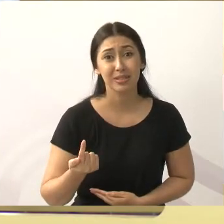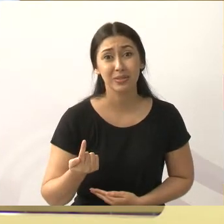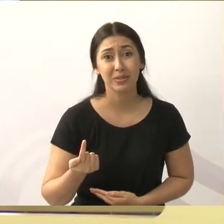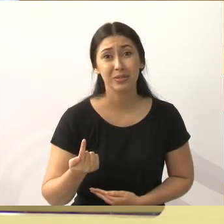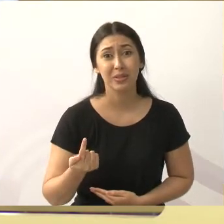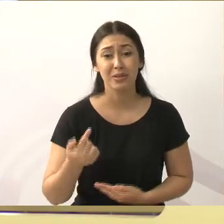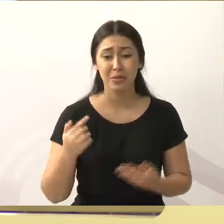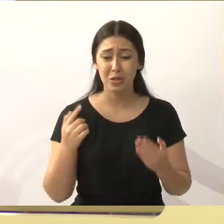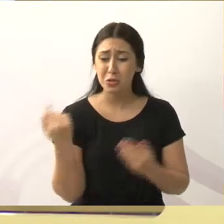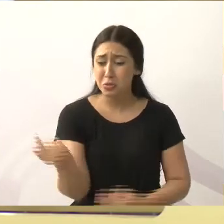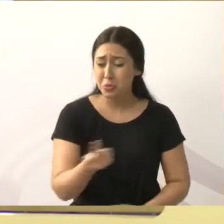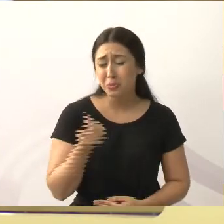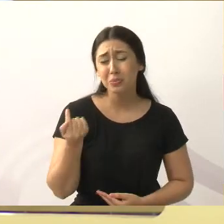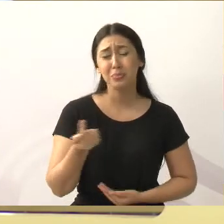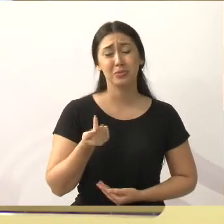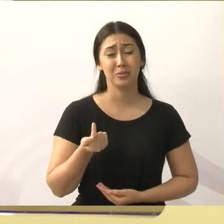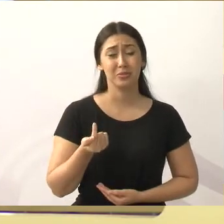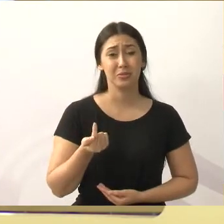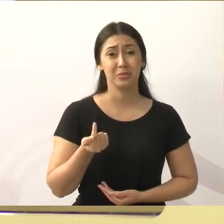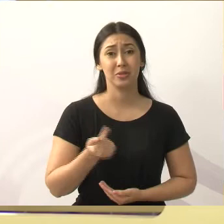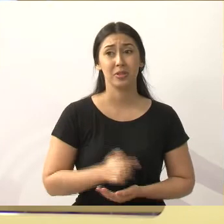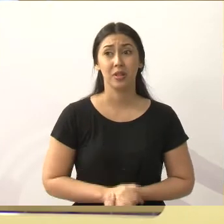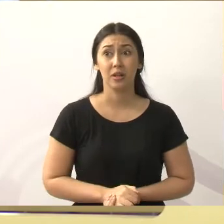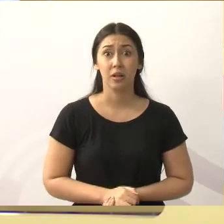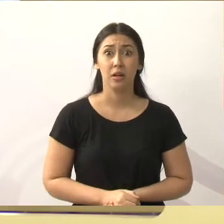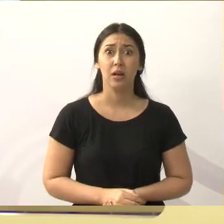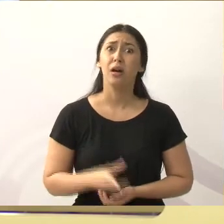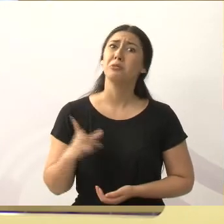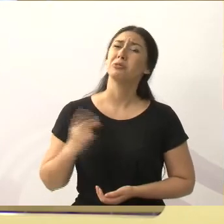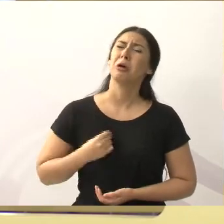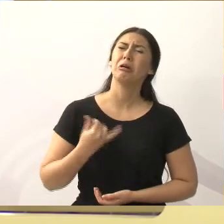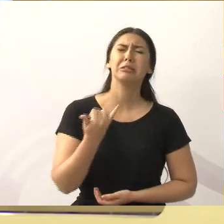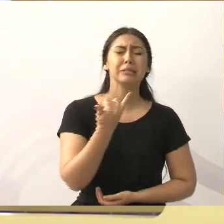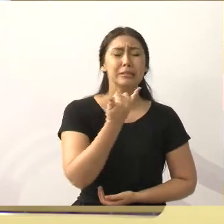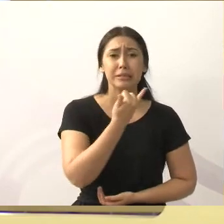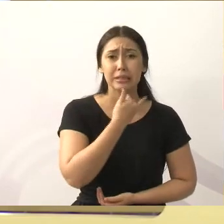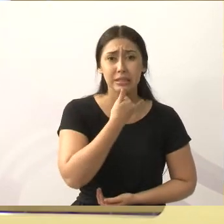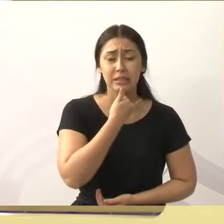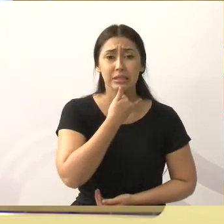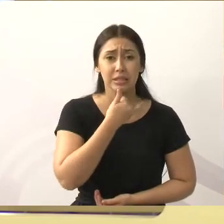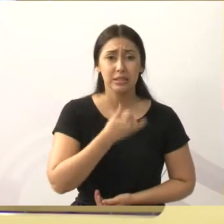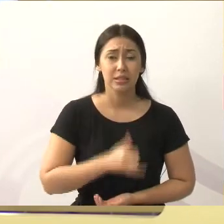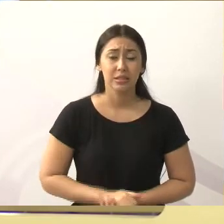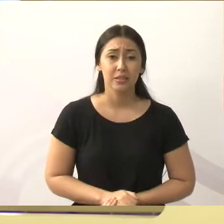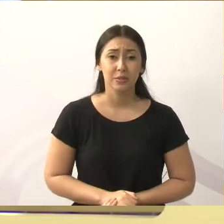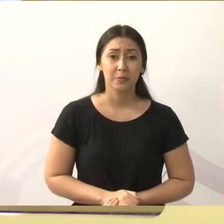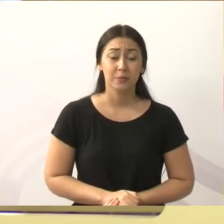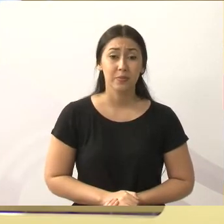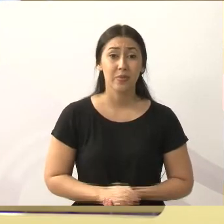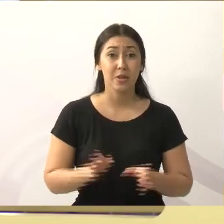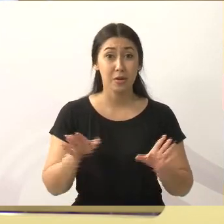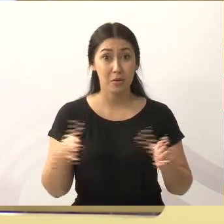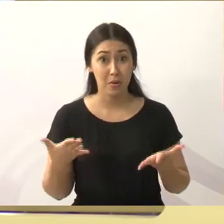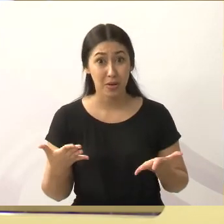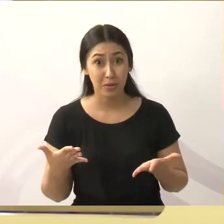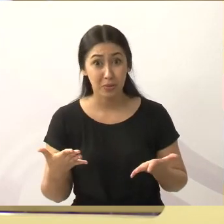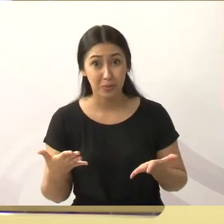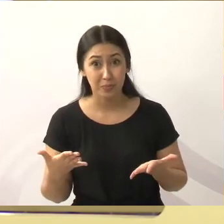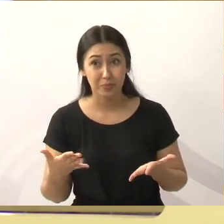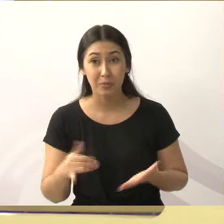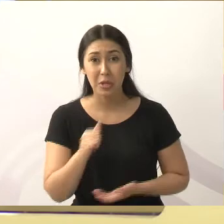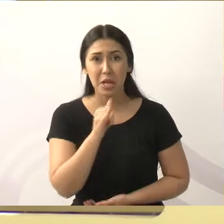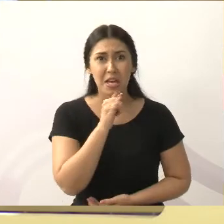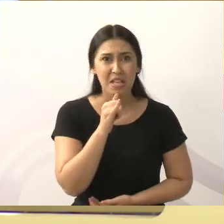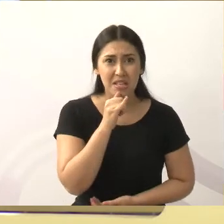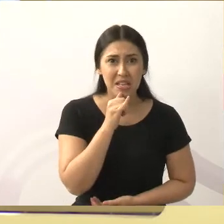ser isolado. Gente, coisa mais triste do mundo é quando você perde uma